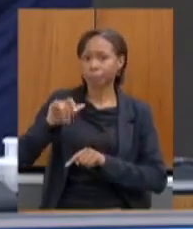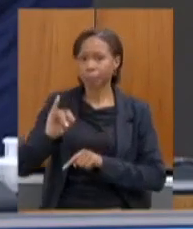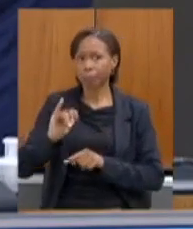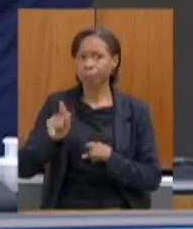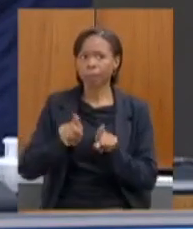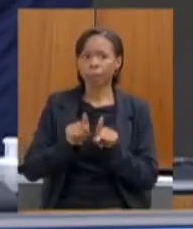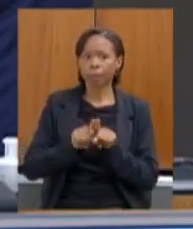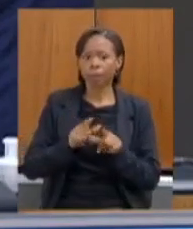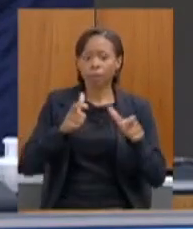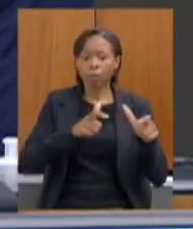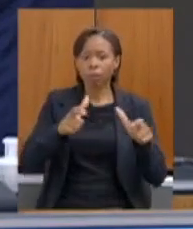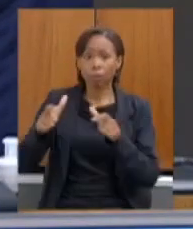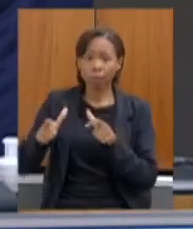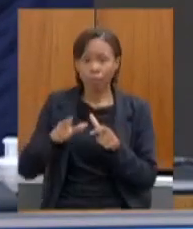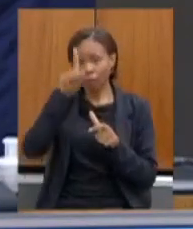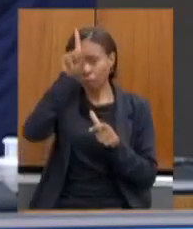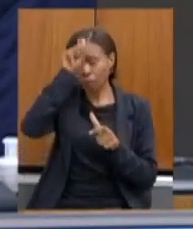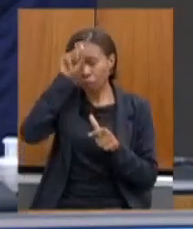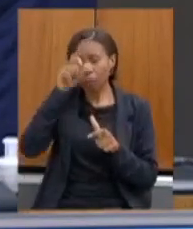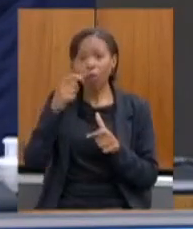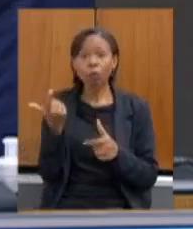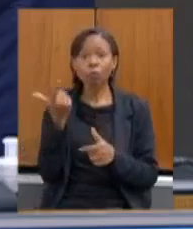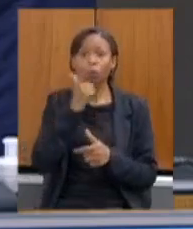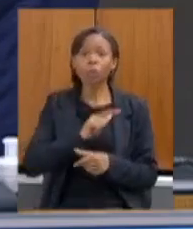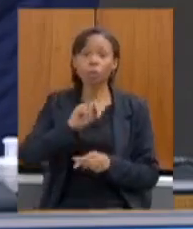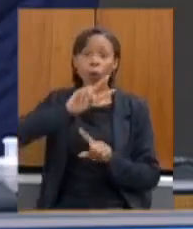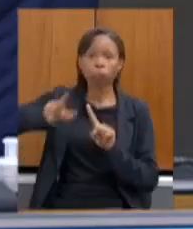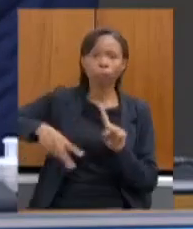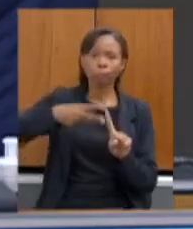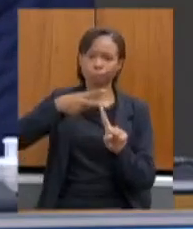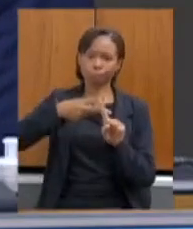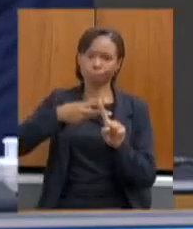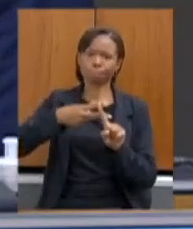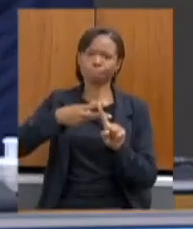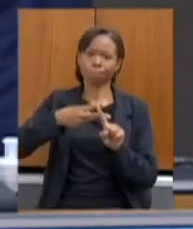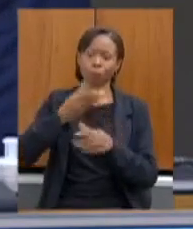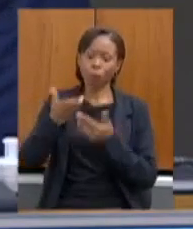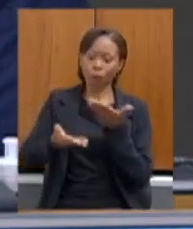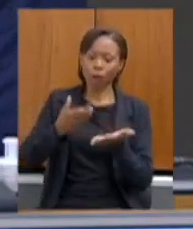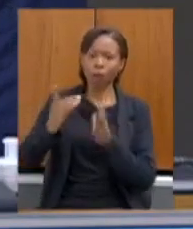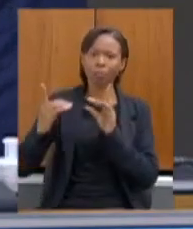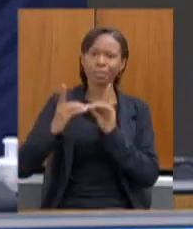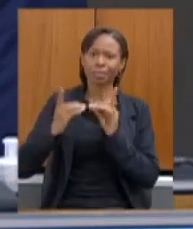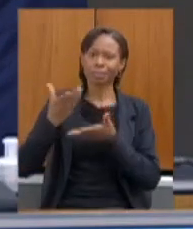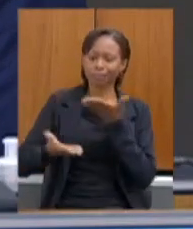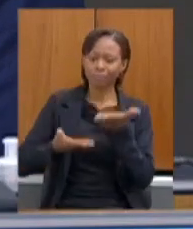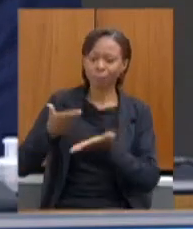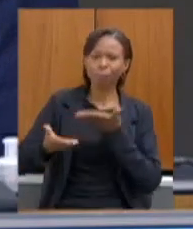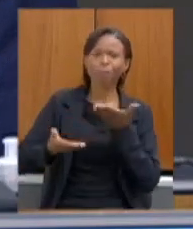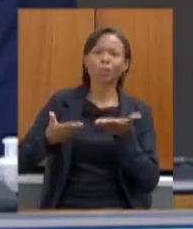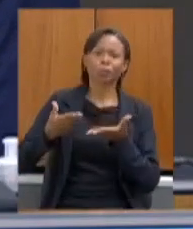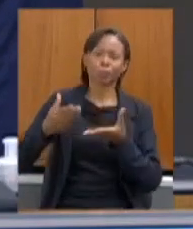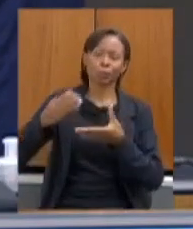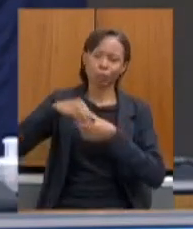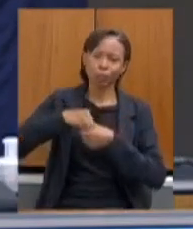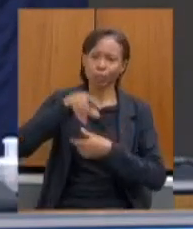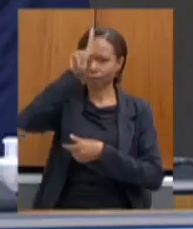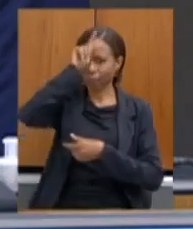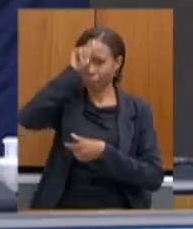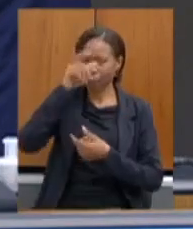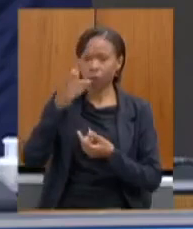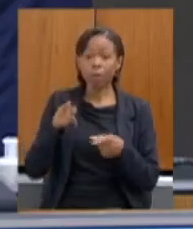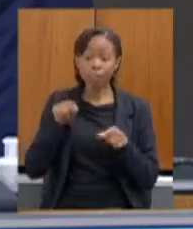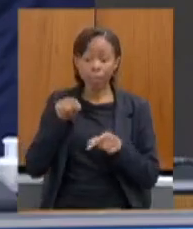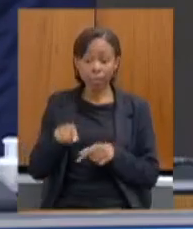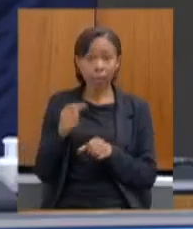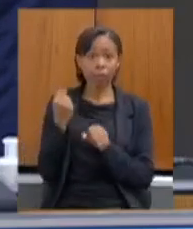nossos hospitais, a gente conseguiu quase que dobrar a capacidade de atendimento no nosso Estado. E o hospital de campanha, que foi